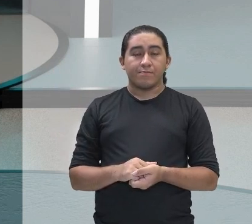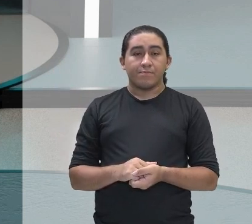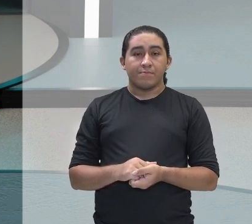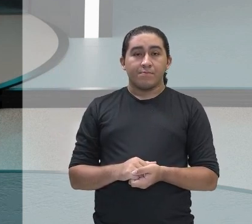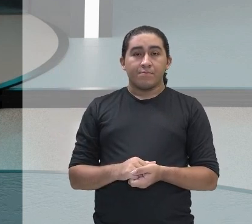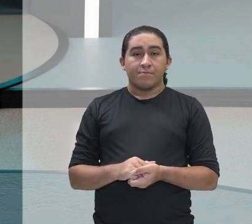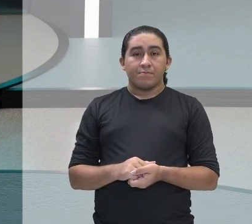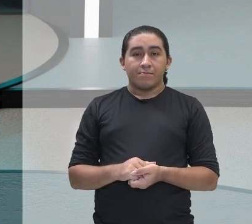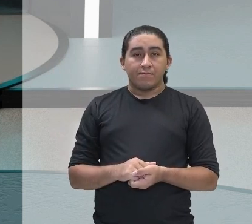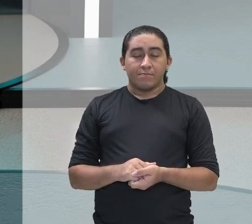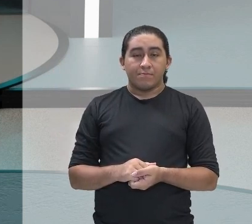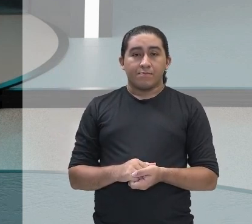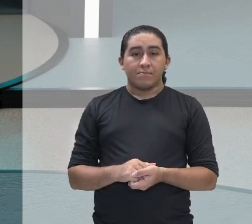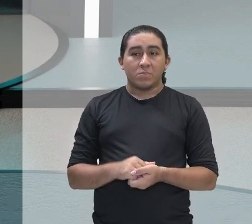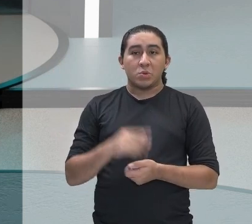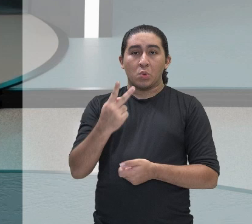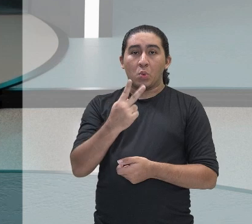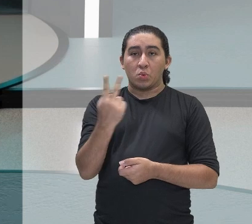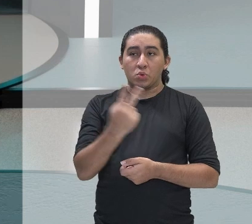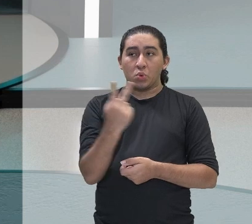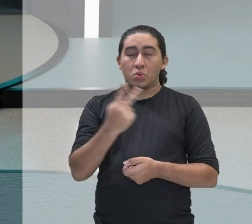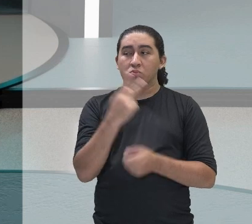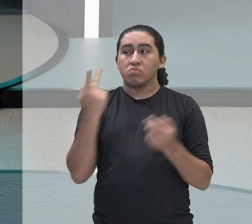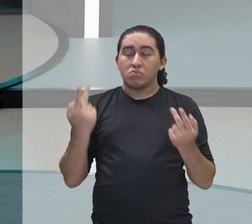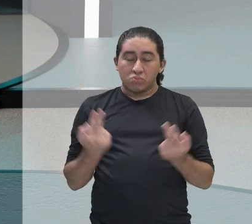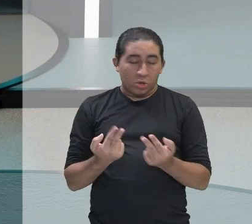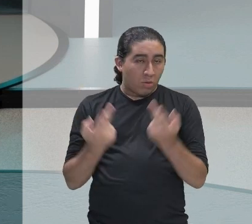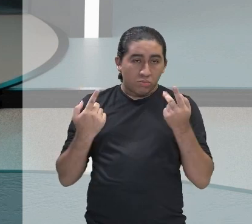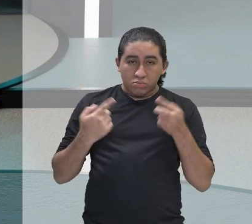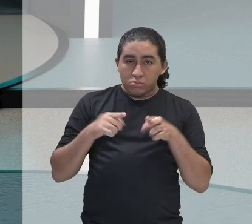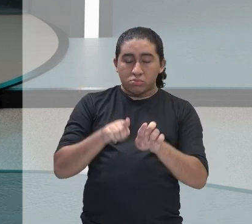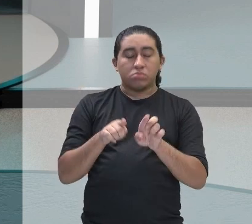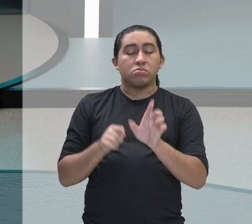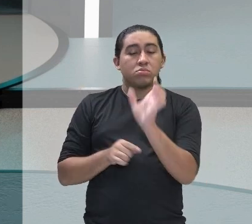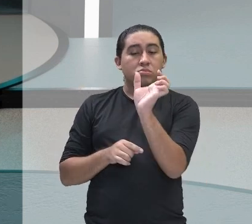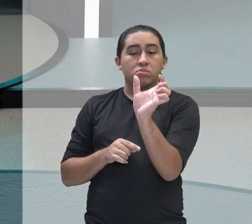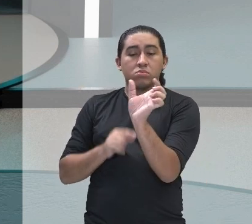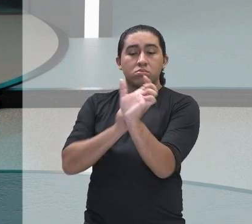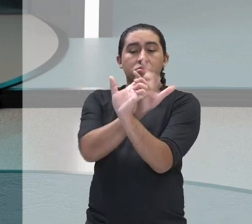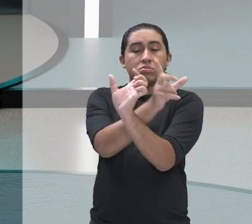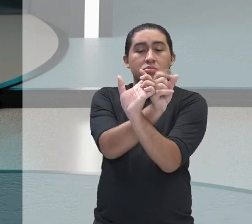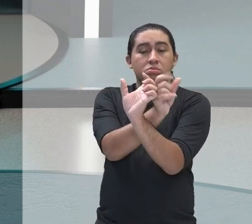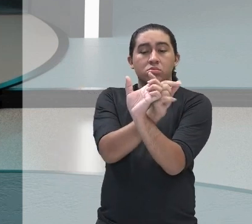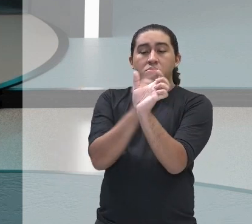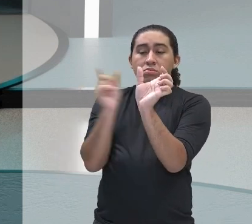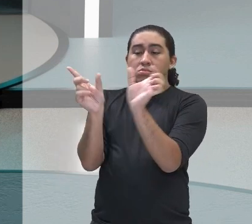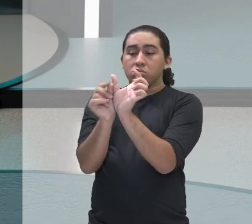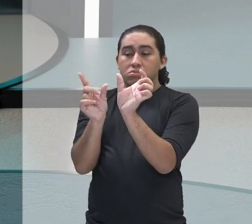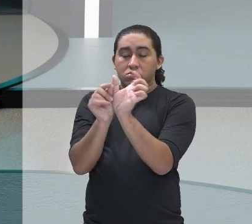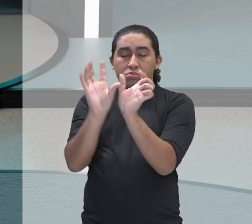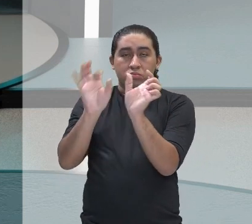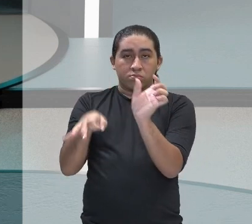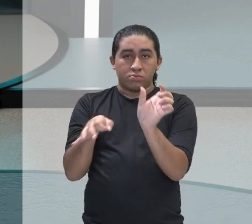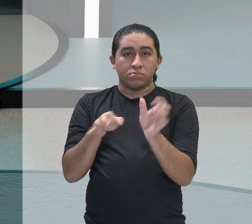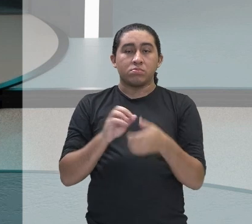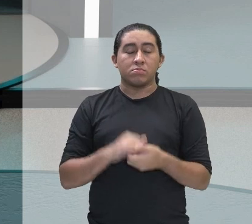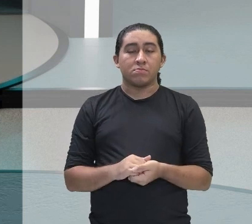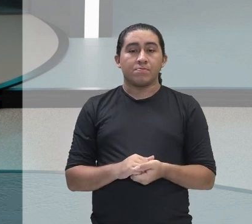Desvalorizar, usamos o prefixo, aí depois o radical valor e depois o